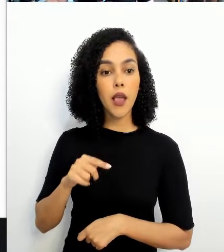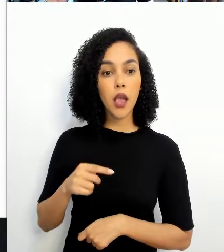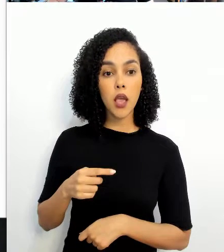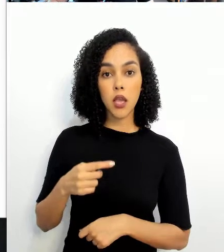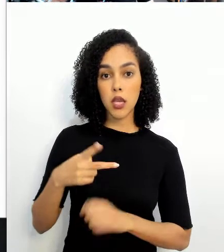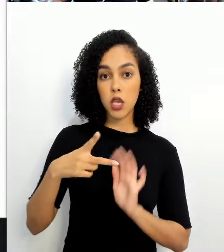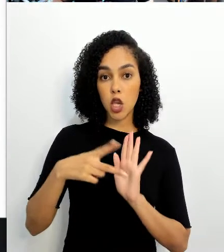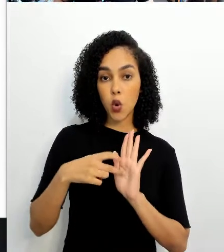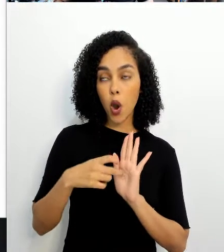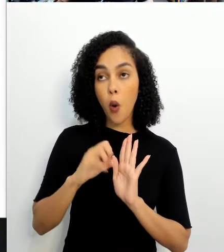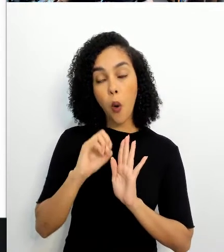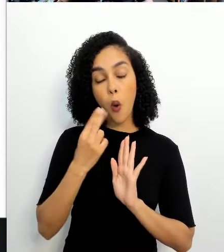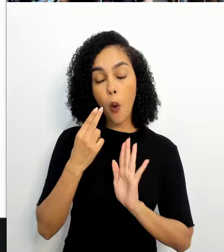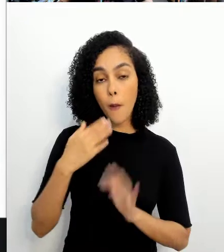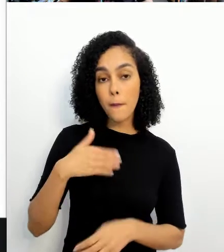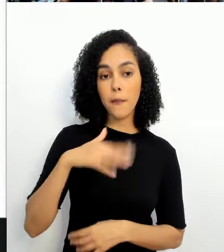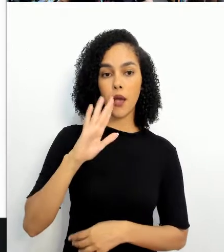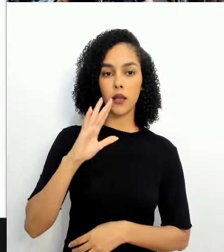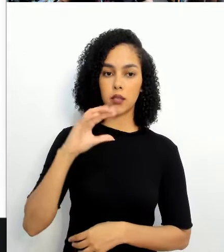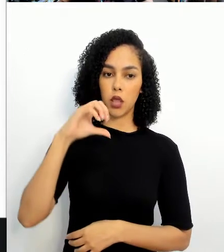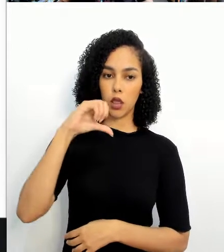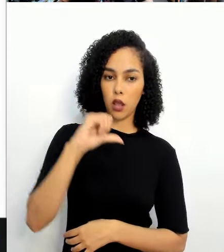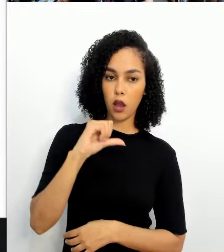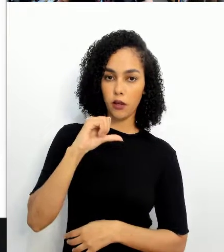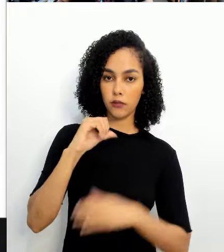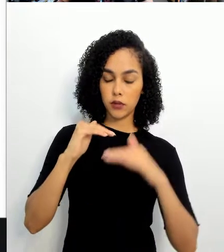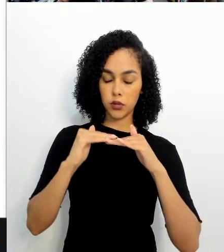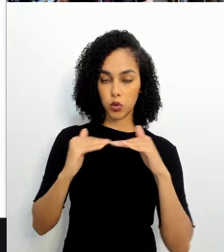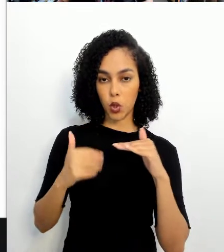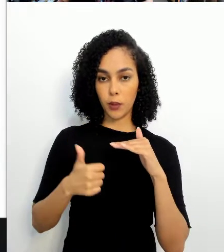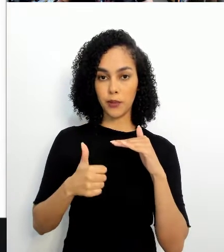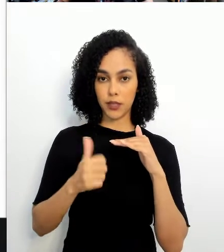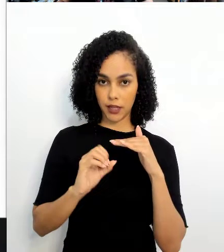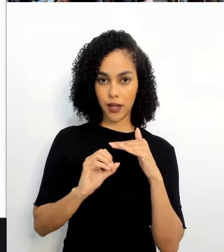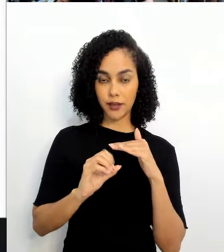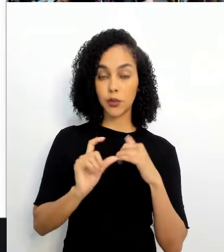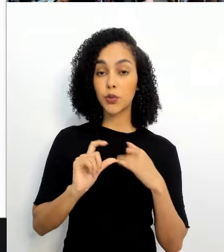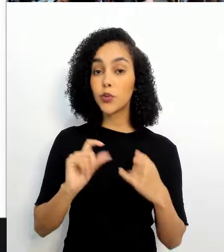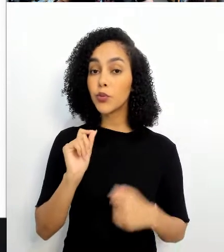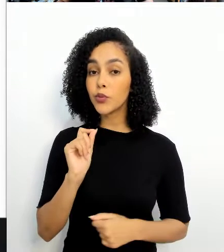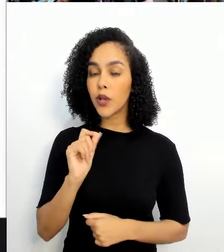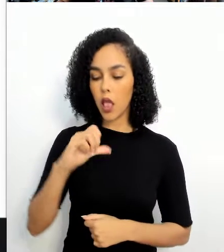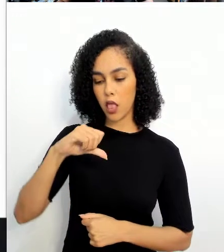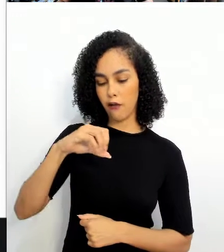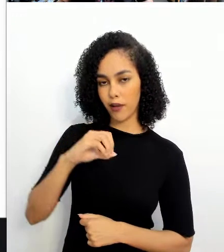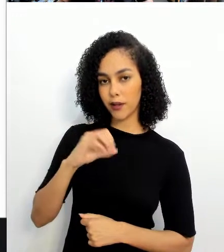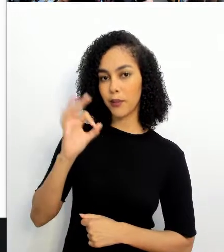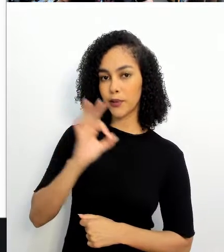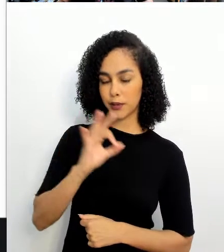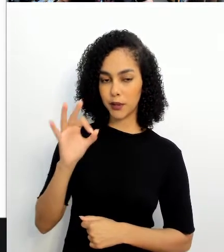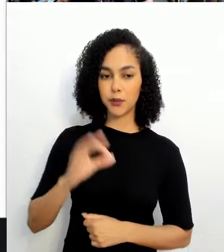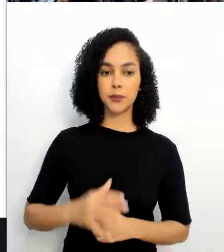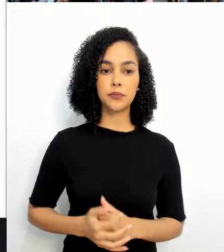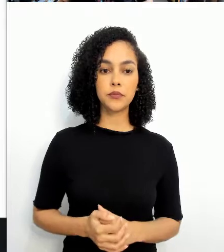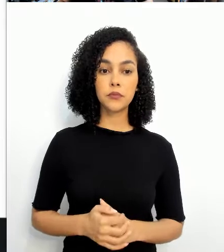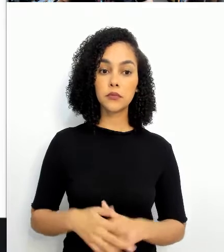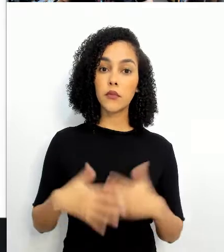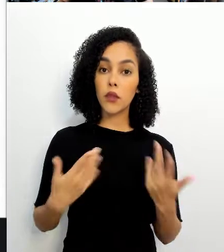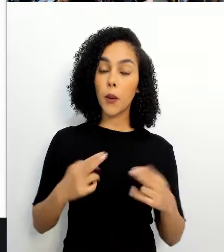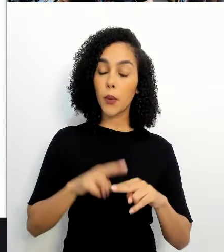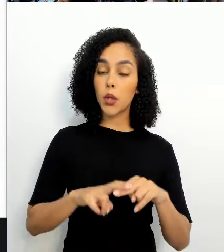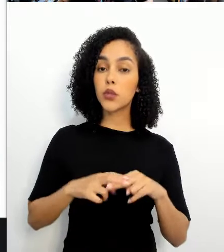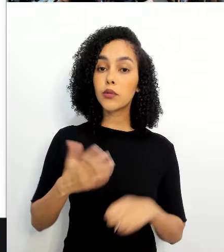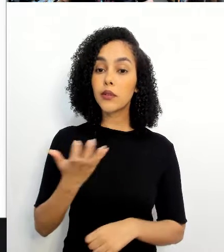a 9 sobre 10. A 90%, né? Para isso, decide aumentar a quantidade